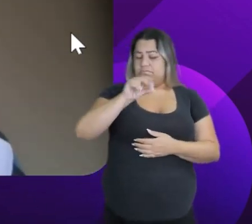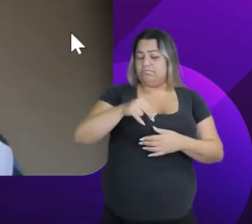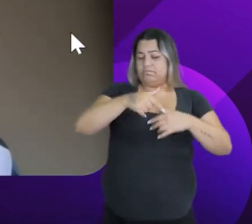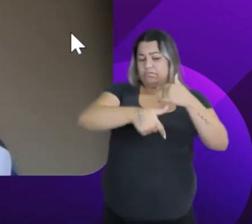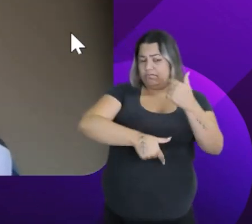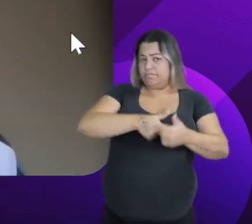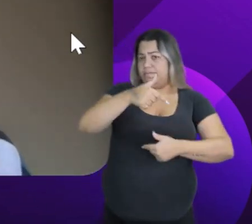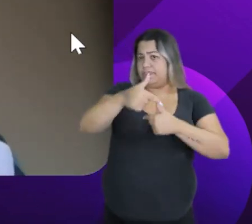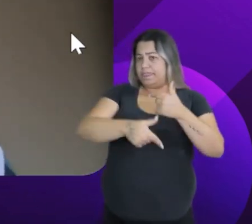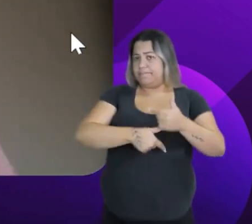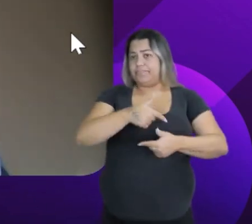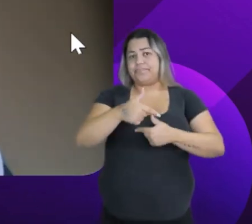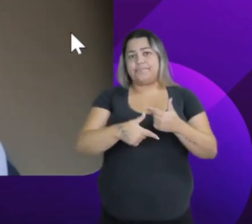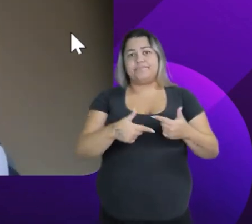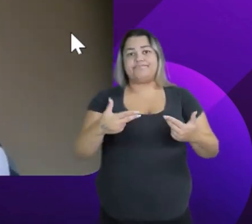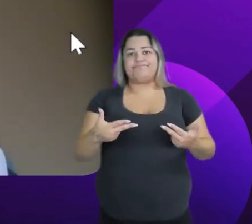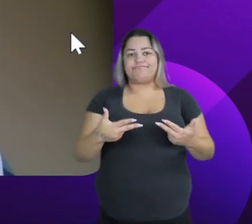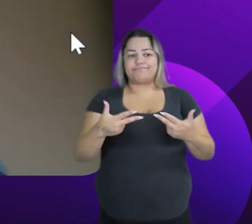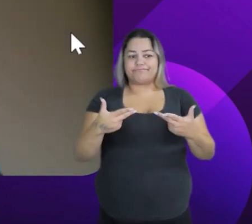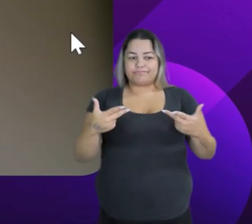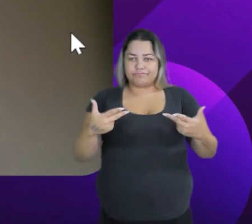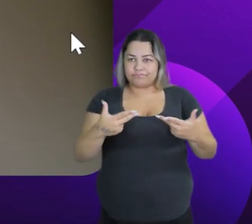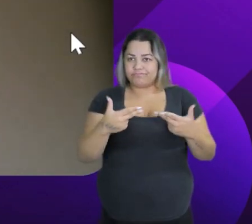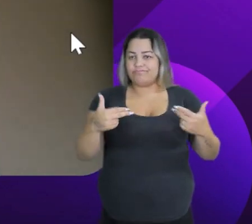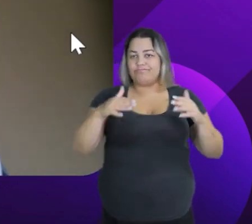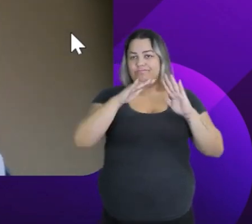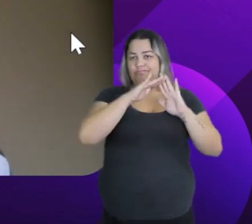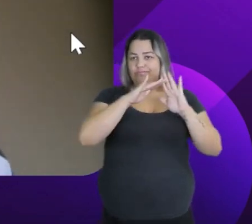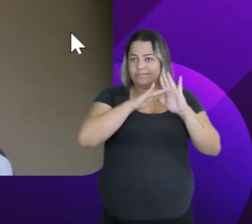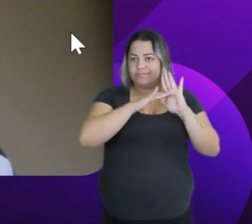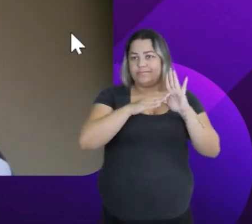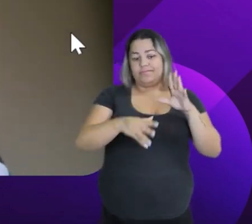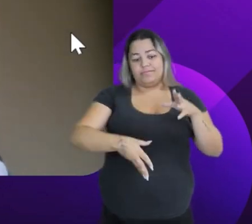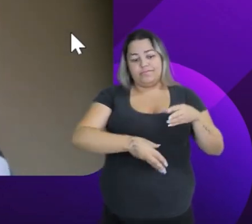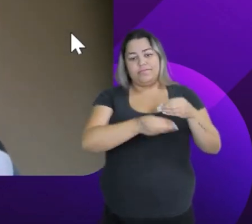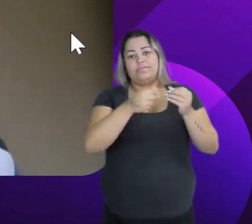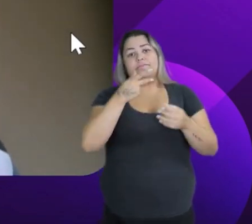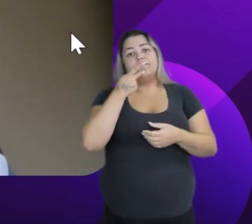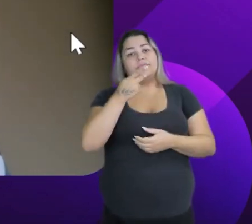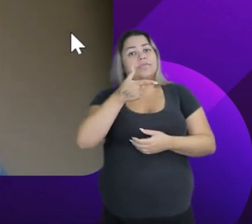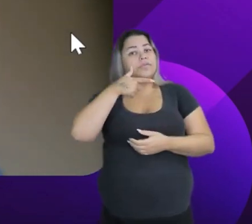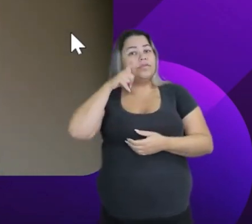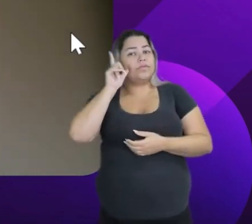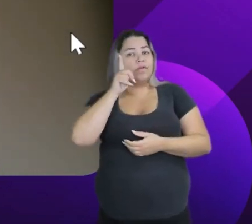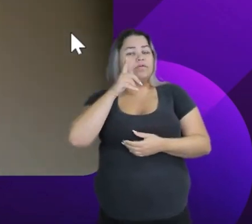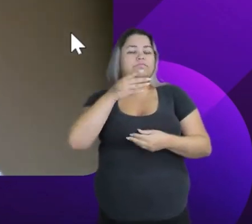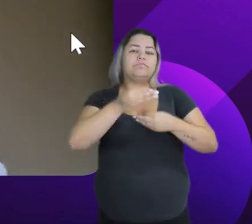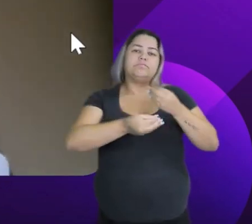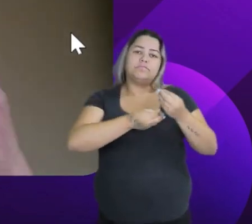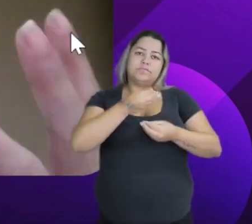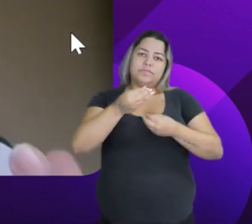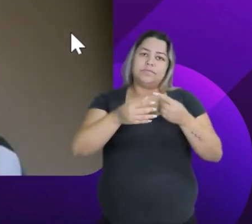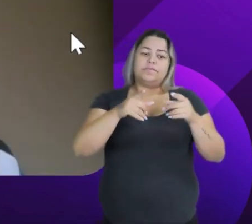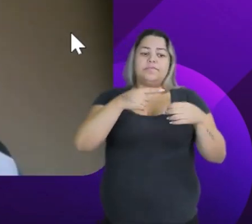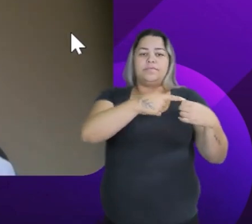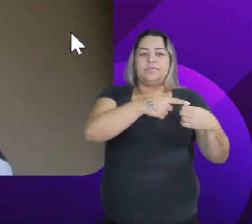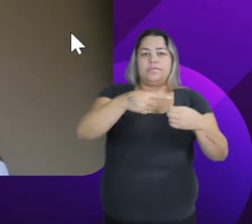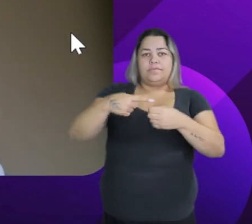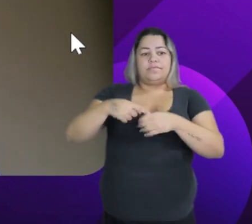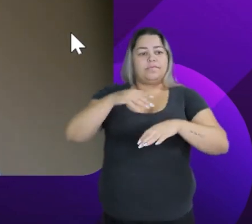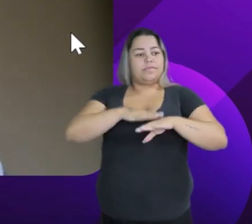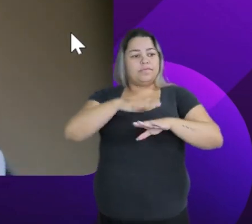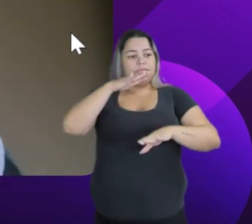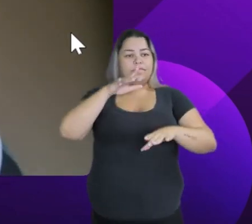um pouco com esses enfoques, né, que eu falei anteriormente, que é como a gente pensa em cidades cada vez